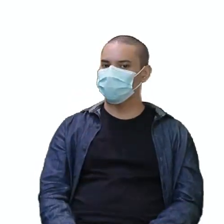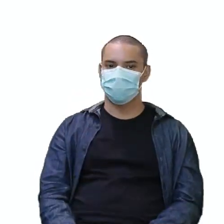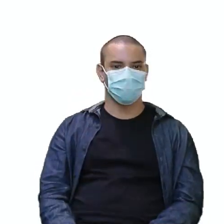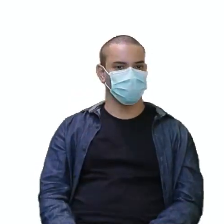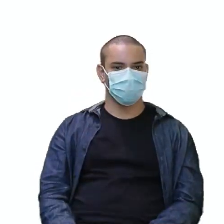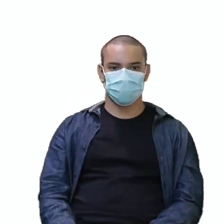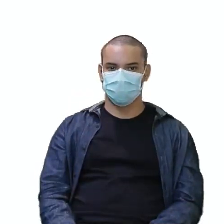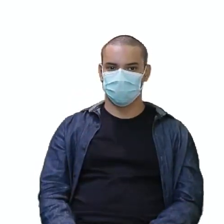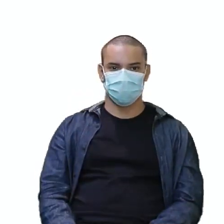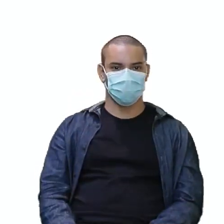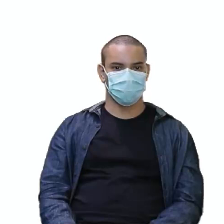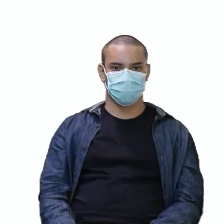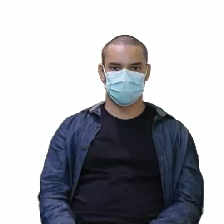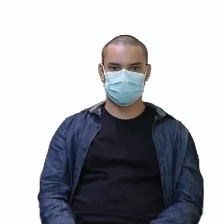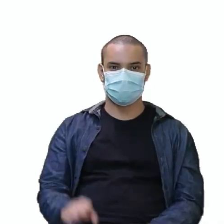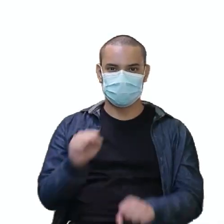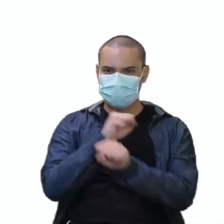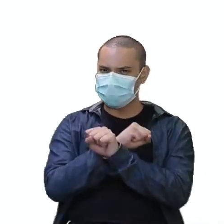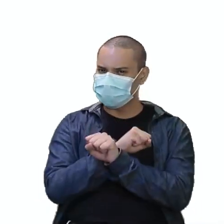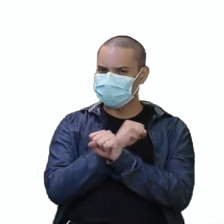A pirâmide de biomassa